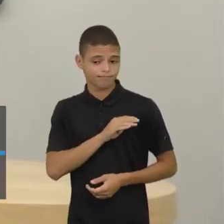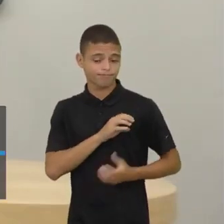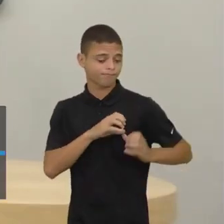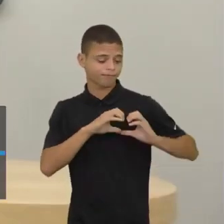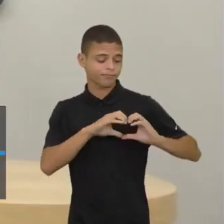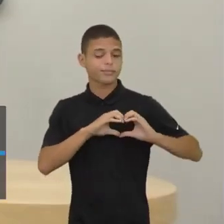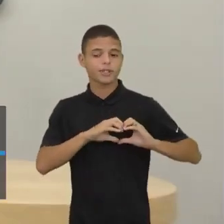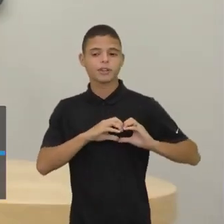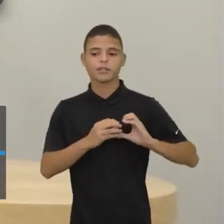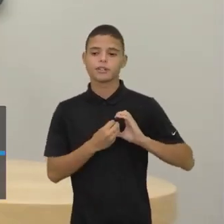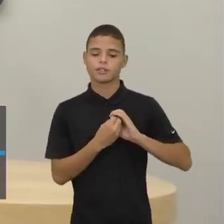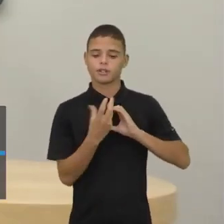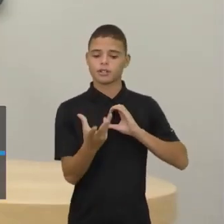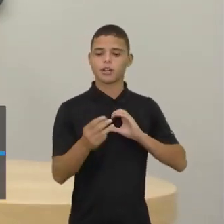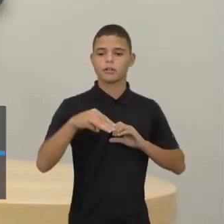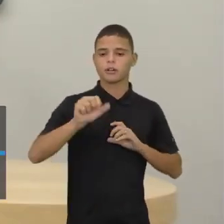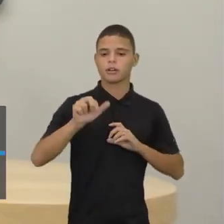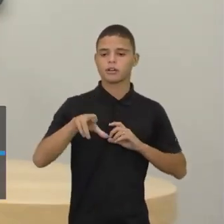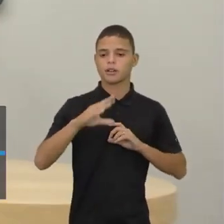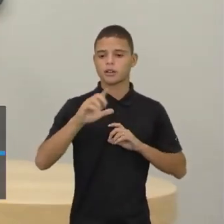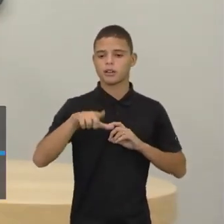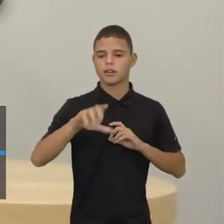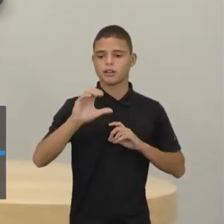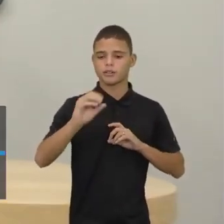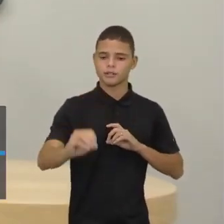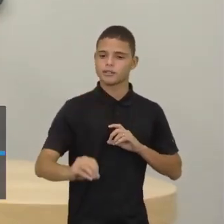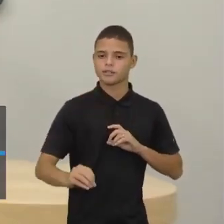Marcelo, que tá... Marcelo, você tá comendo? Não, né? Hoje não,